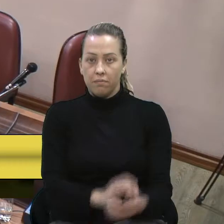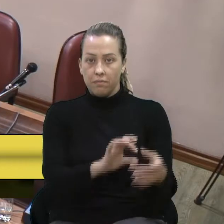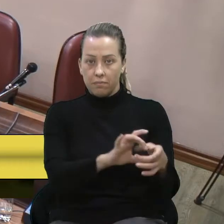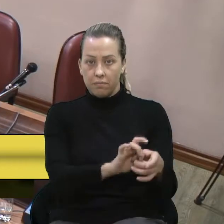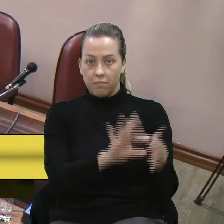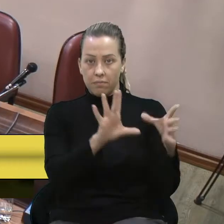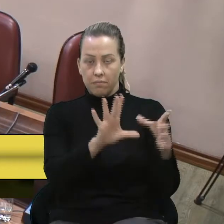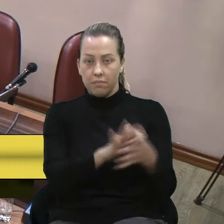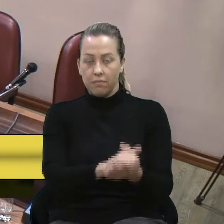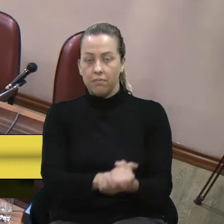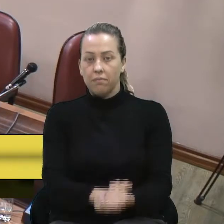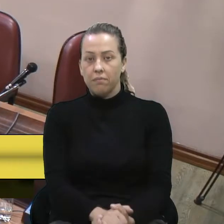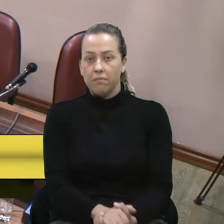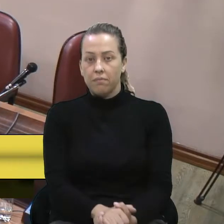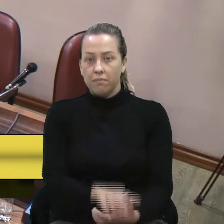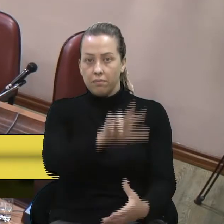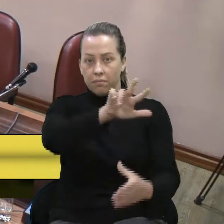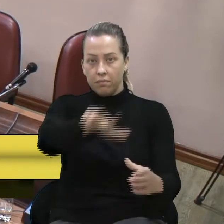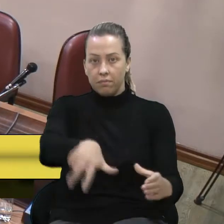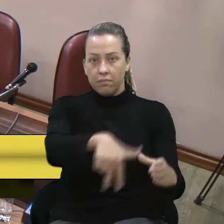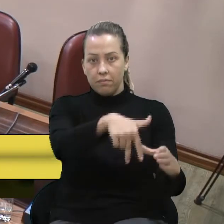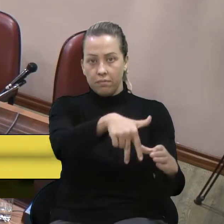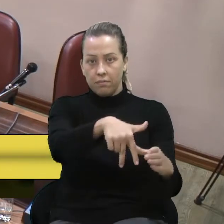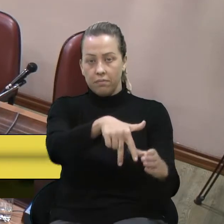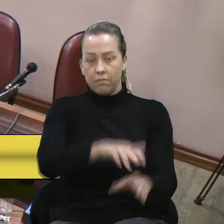liberação. Microfone da tribuna.